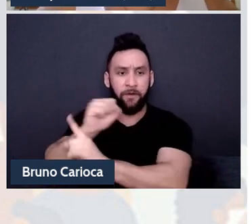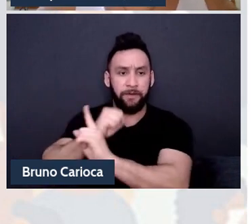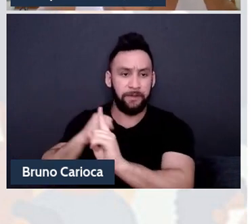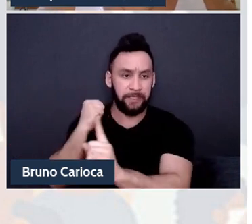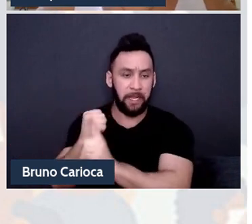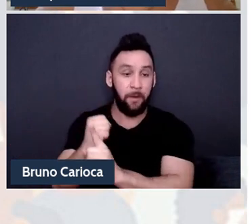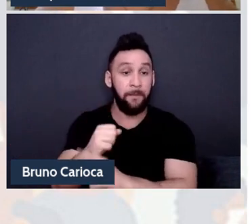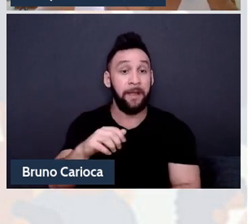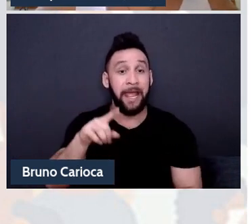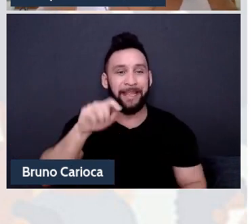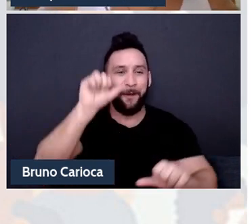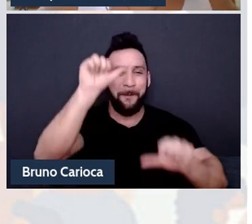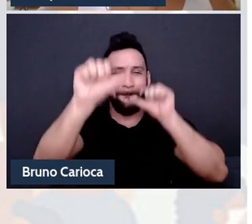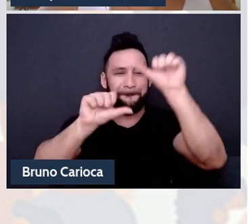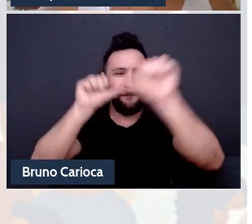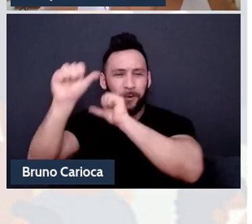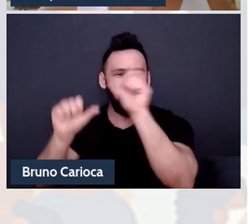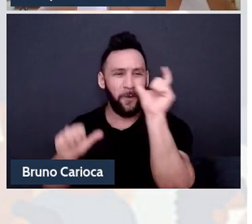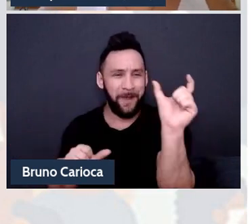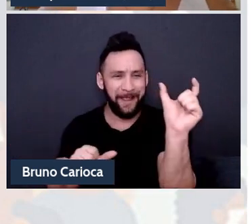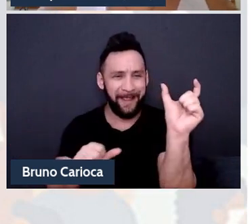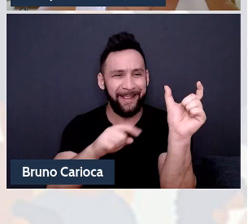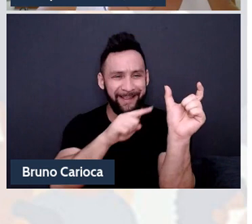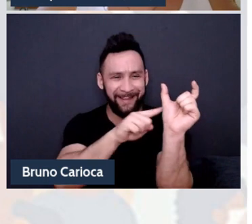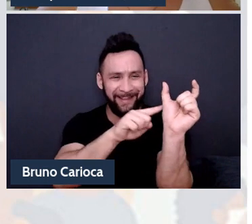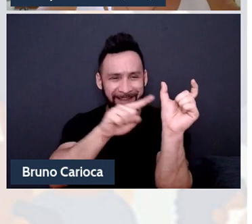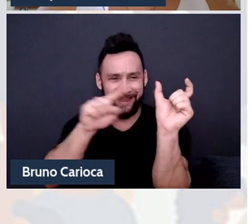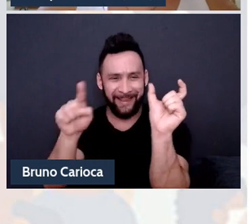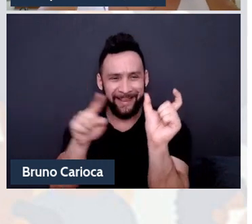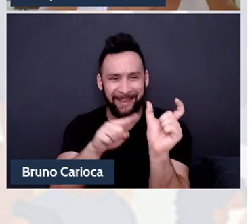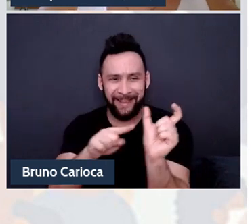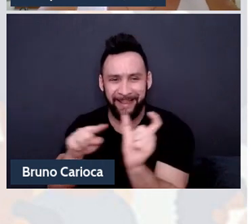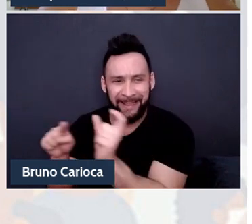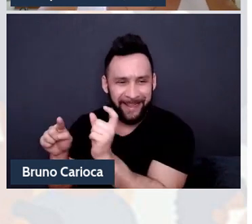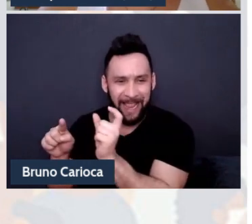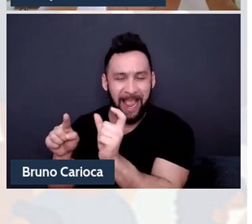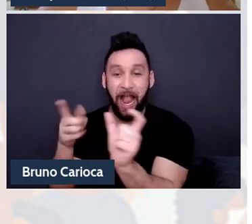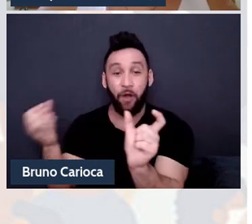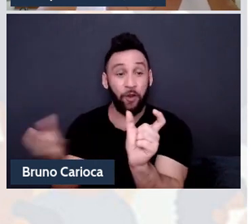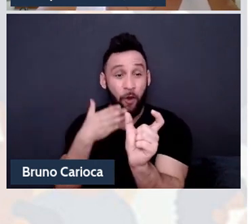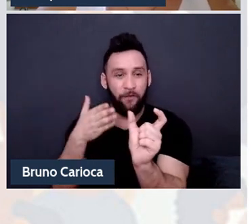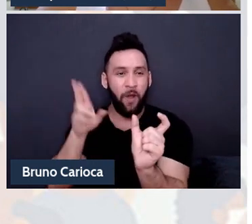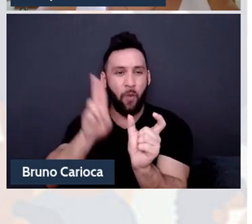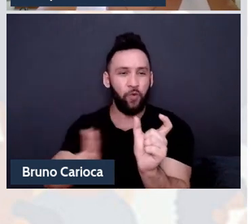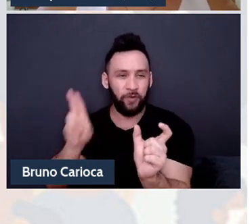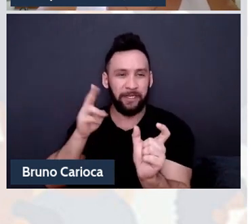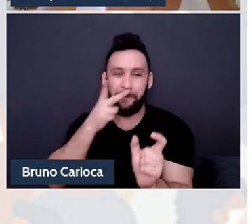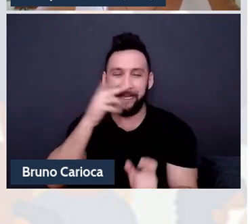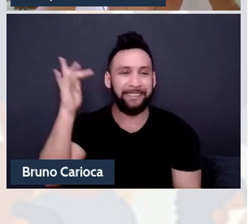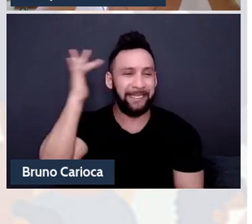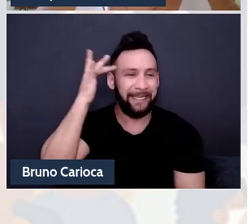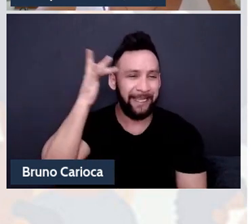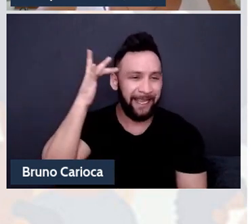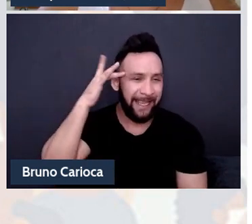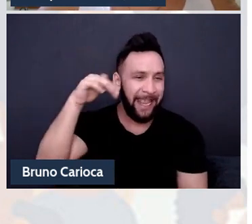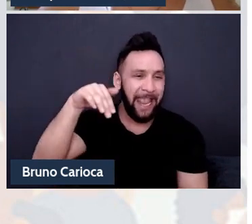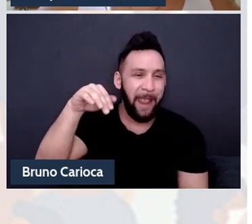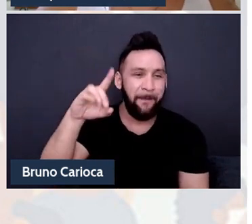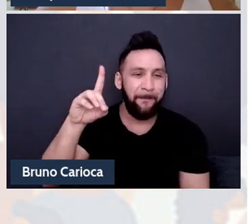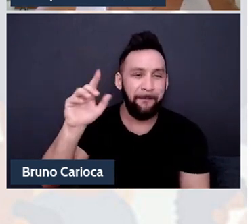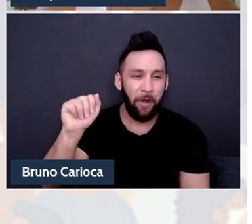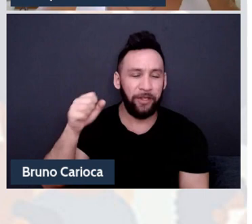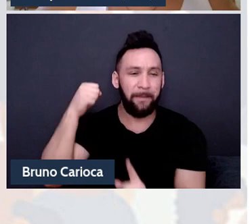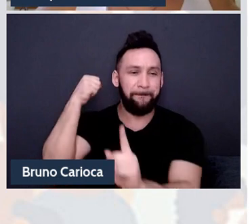mais utilizada, embora ela muitas vezes caia no vazio. Né? A gente, às vezes, não, né, não percebe as